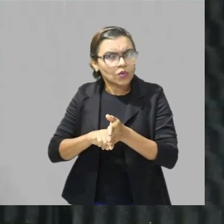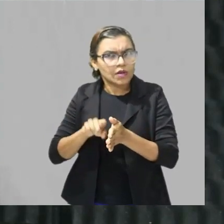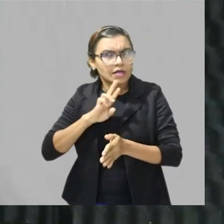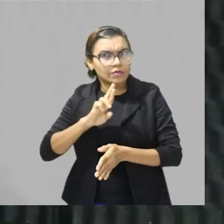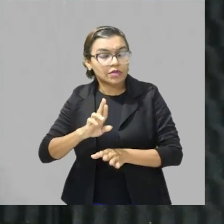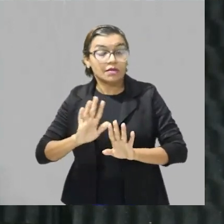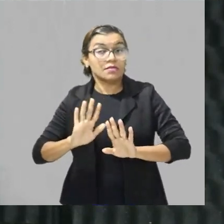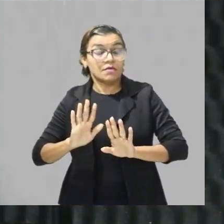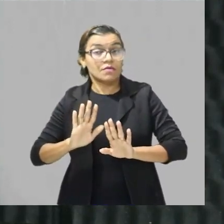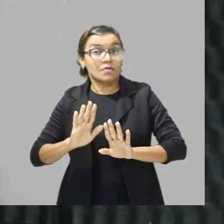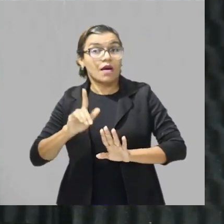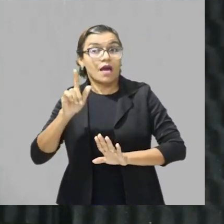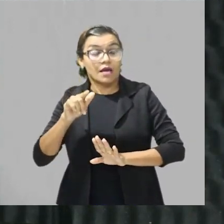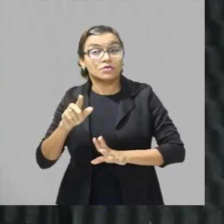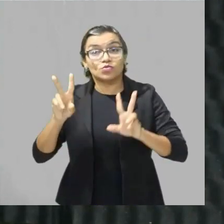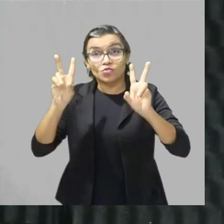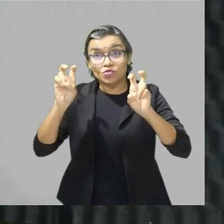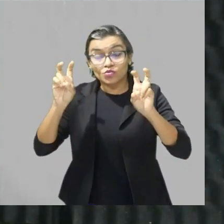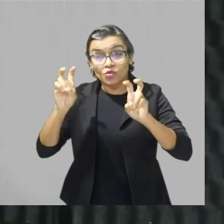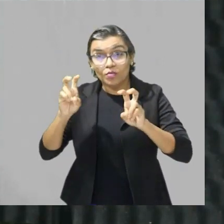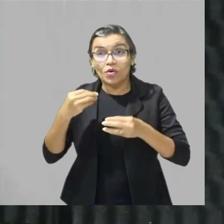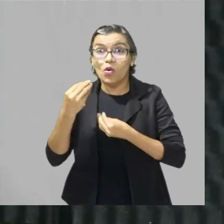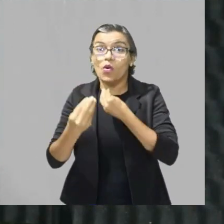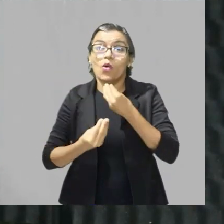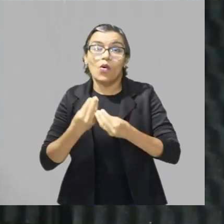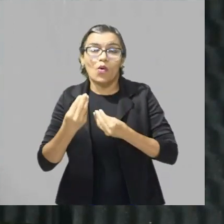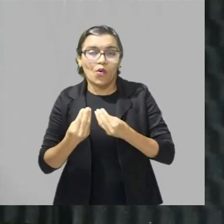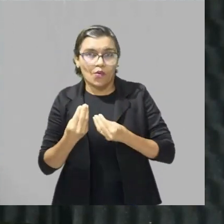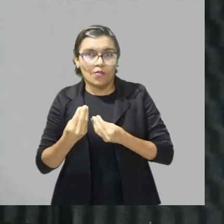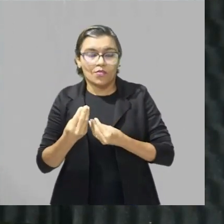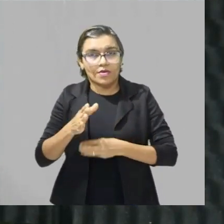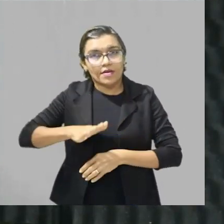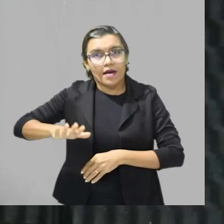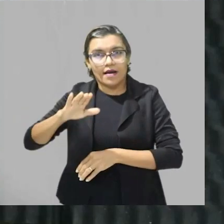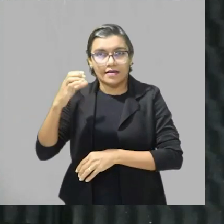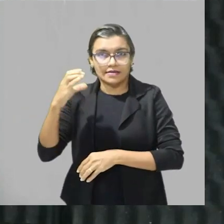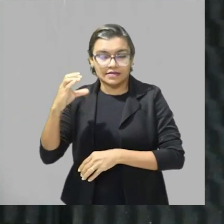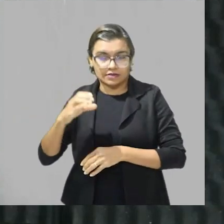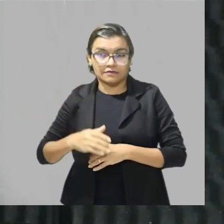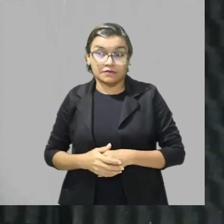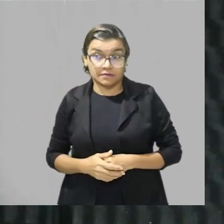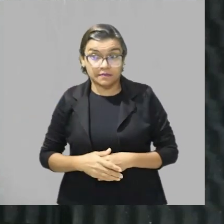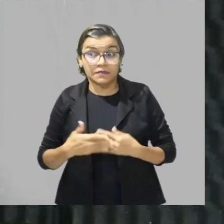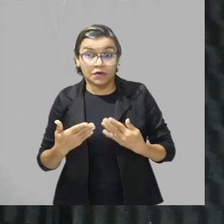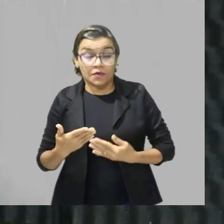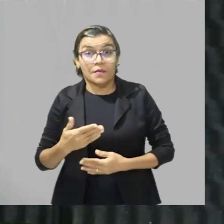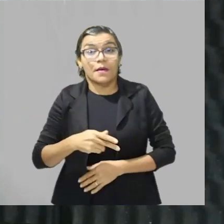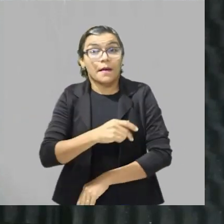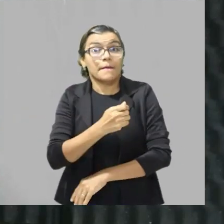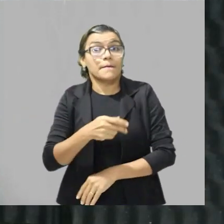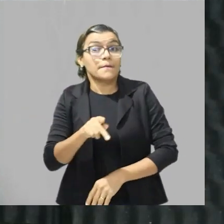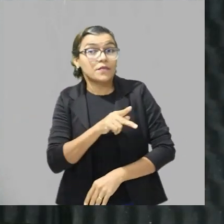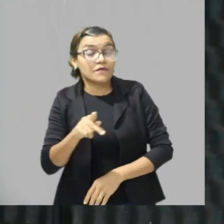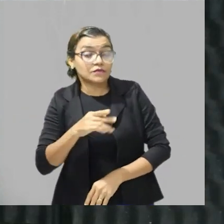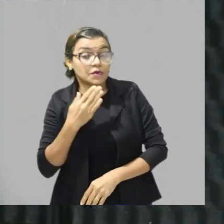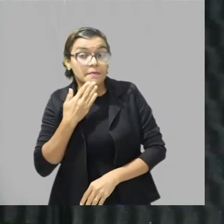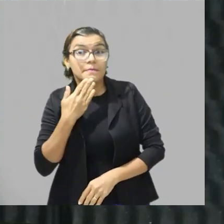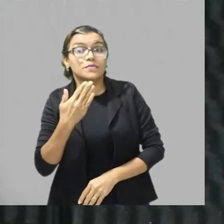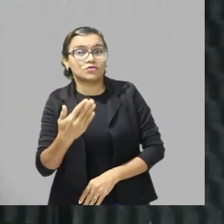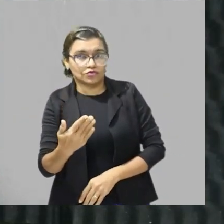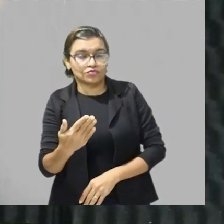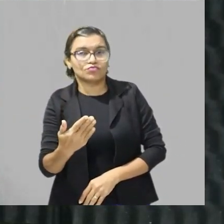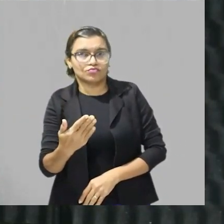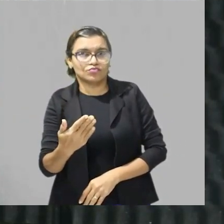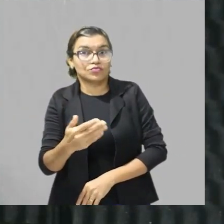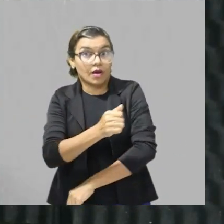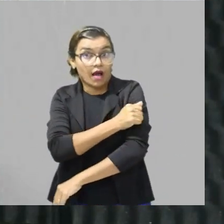filosófica sobre o procedimento científico Olha só ao executar Esse comando a fazer este pedido a